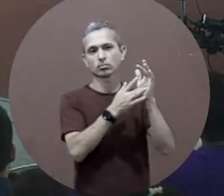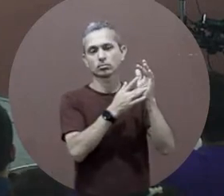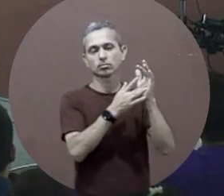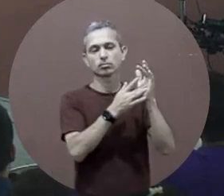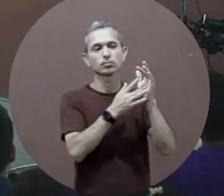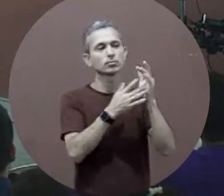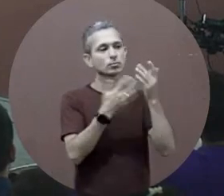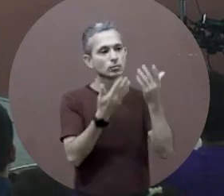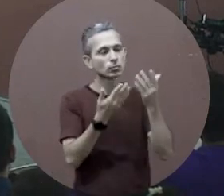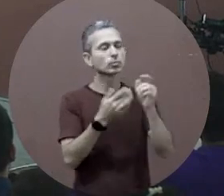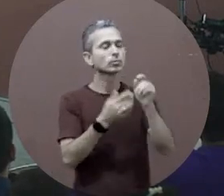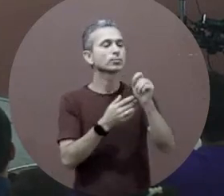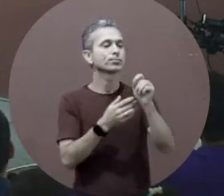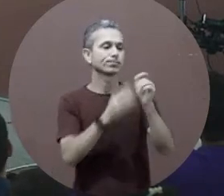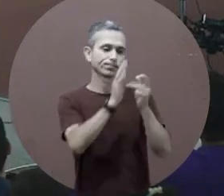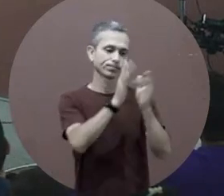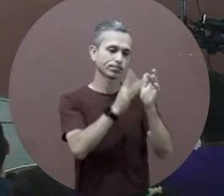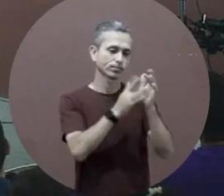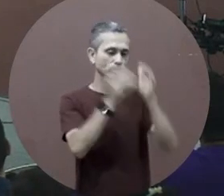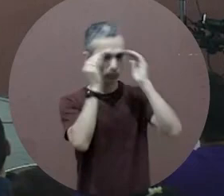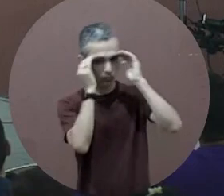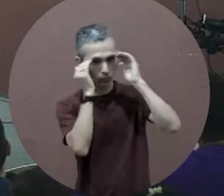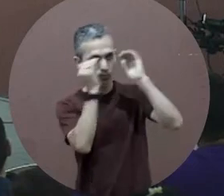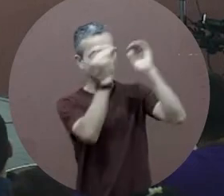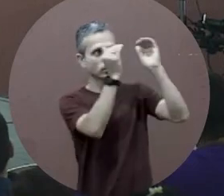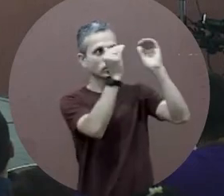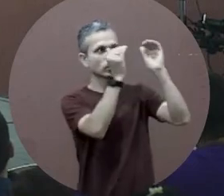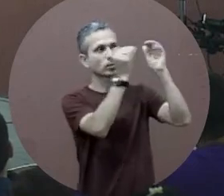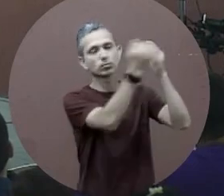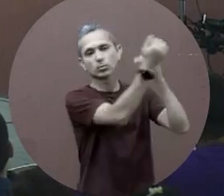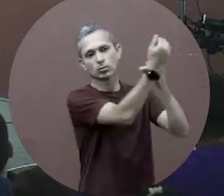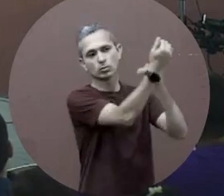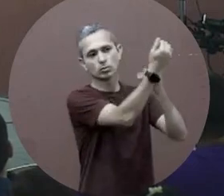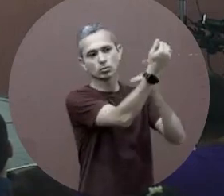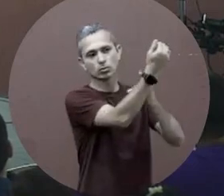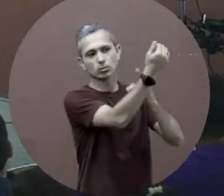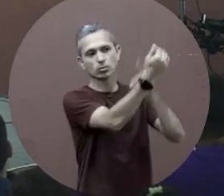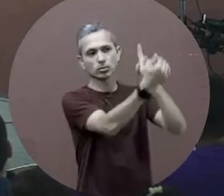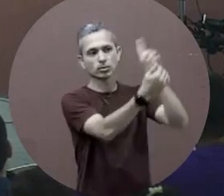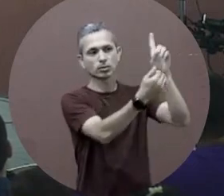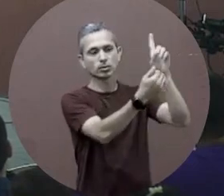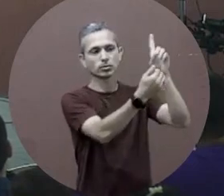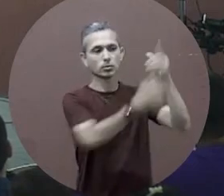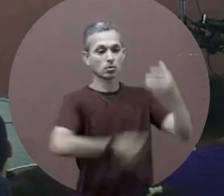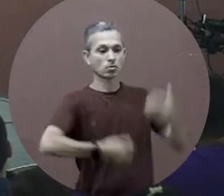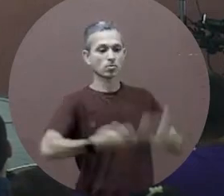que obedeceu ao plano de Deus com o fim de servir ao coletivo.